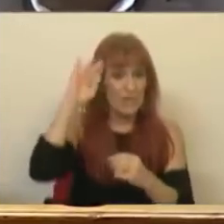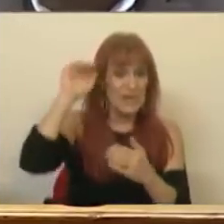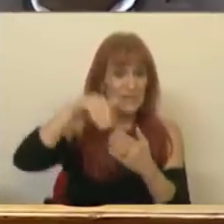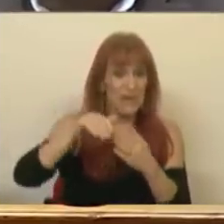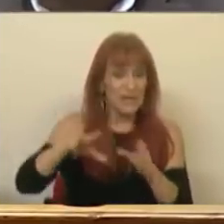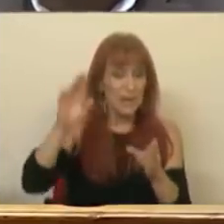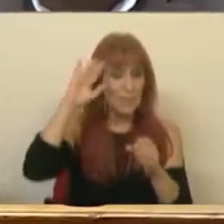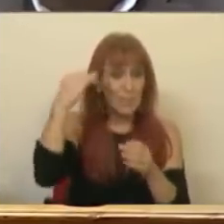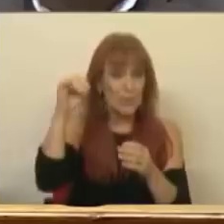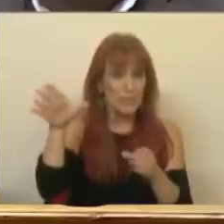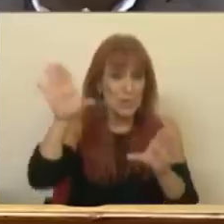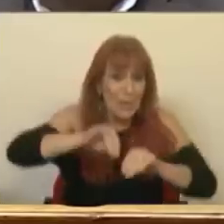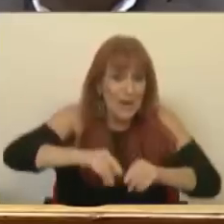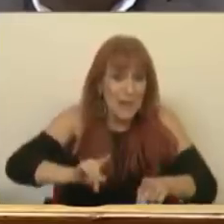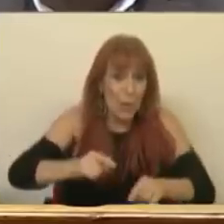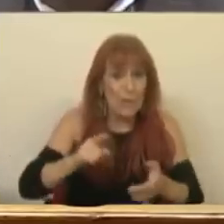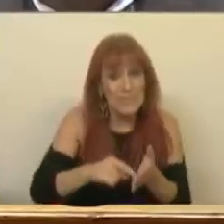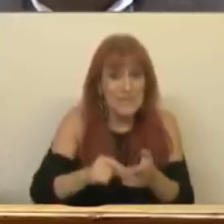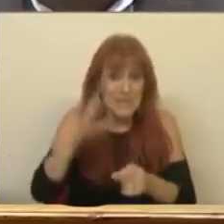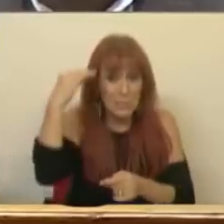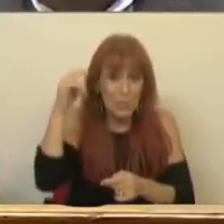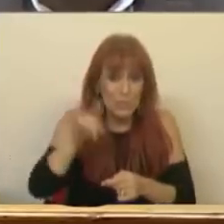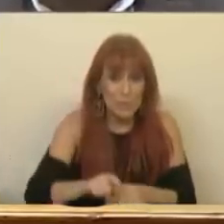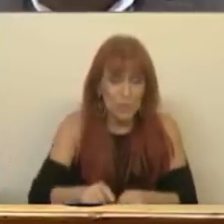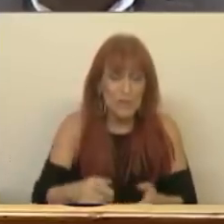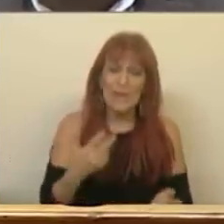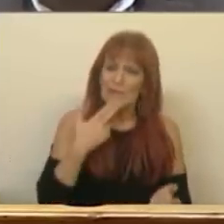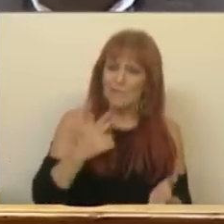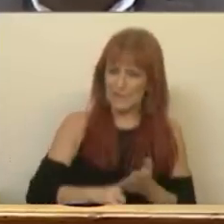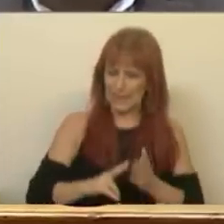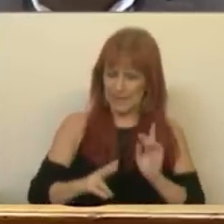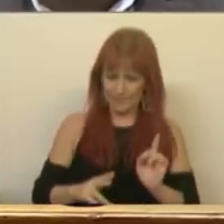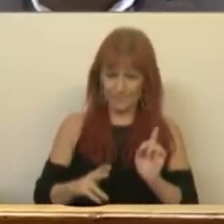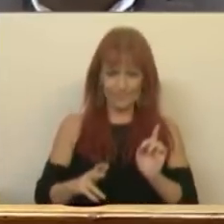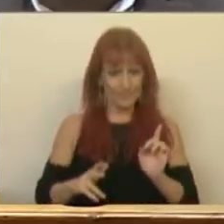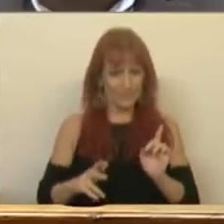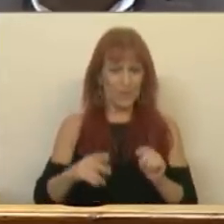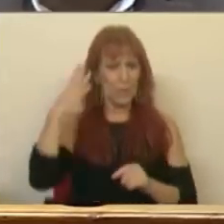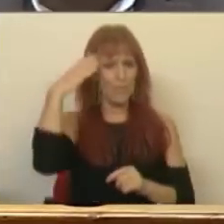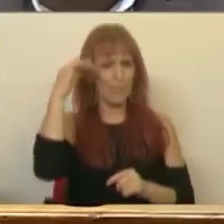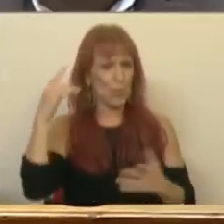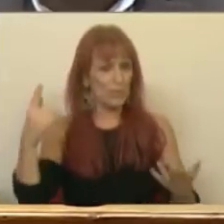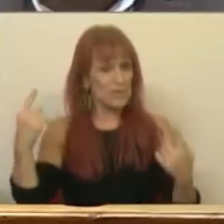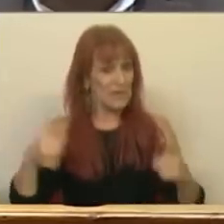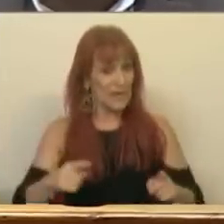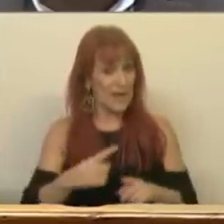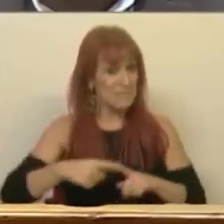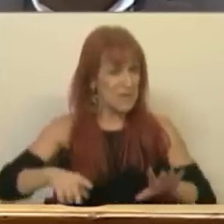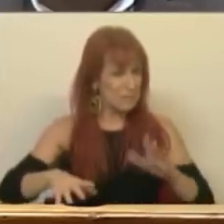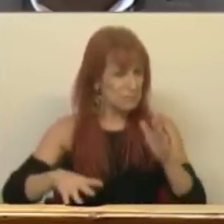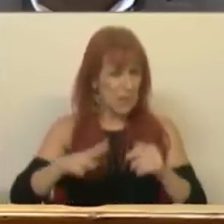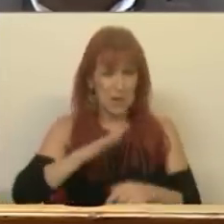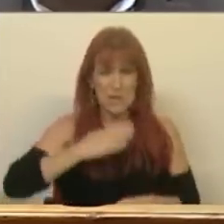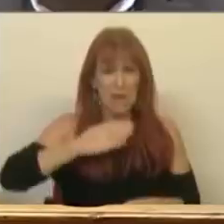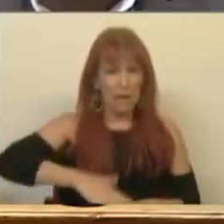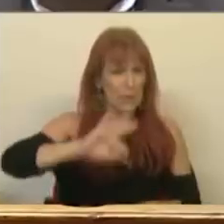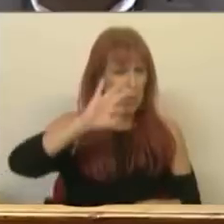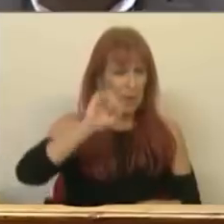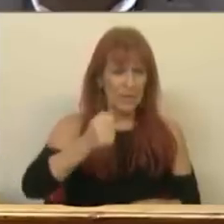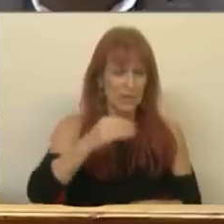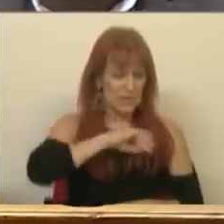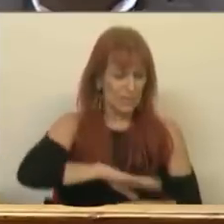mais professores e nós precisamos de professores a verdade é que professores têm em média 45 anos